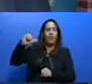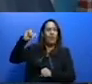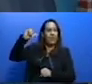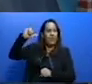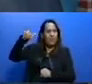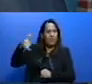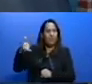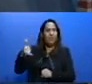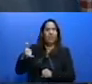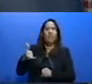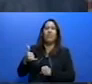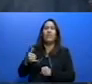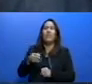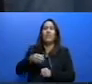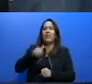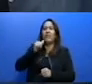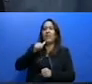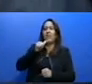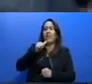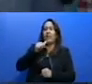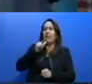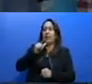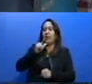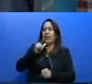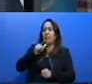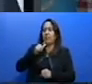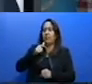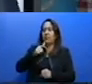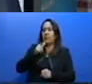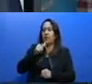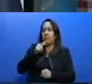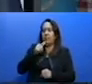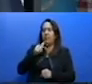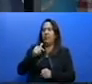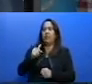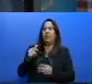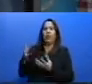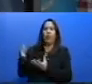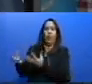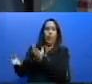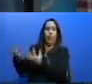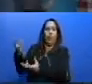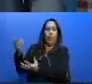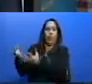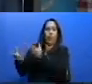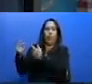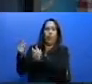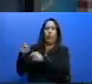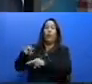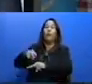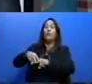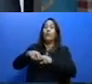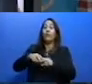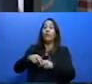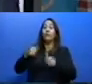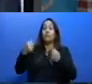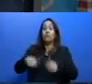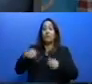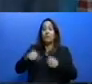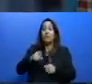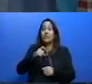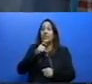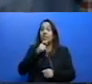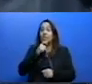bebida absorva calor do ambiente. Por isso que é sempre usado isopor com gelo para manter a temperatura